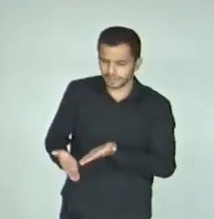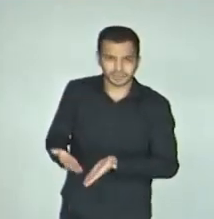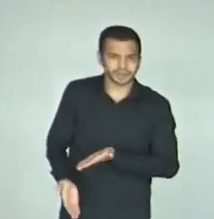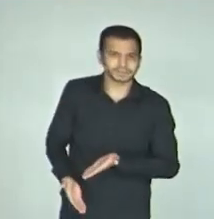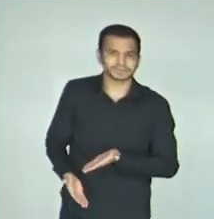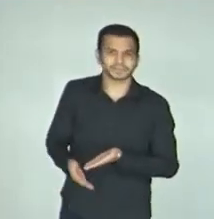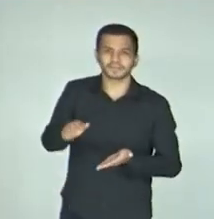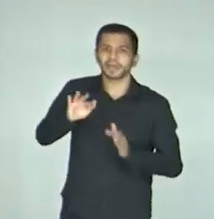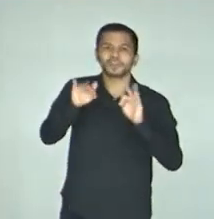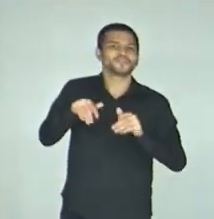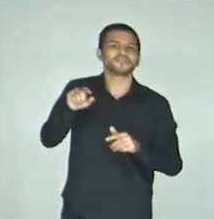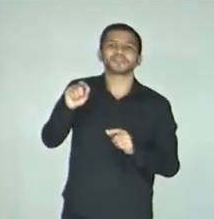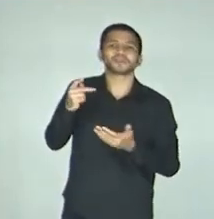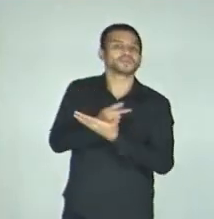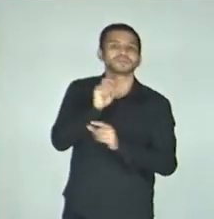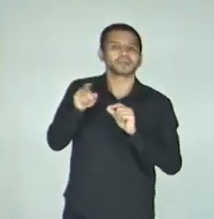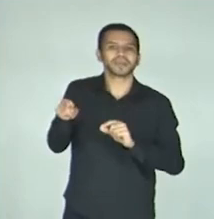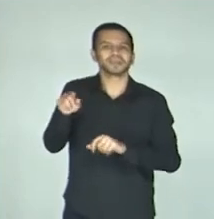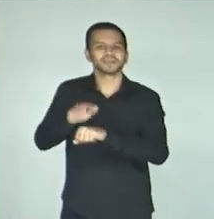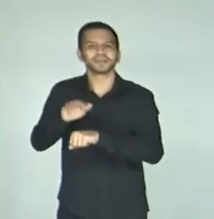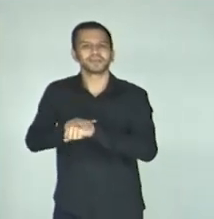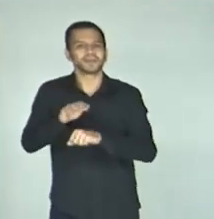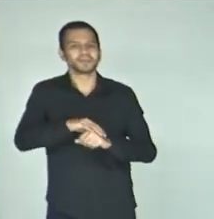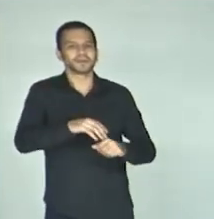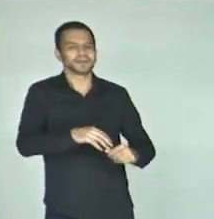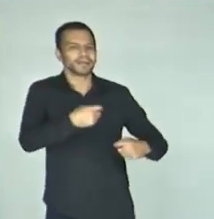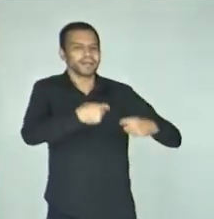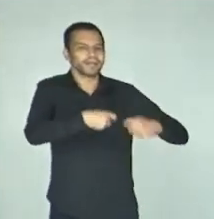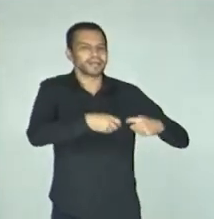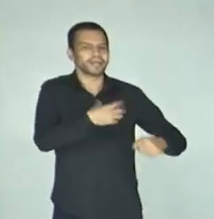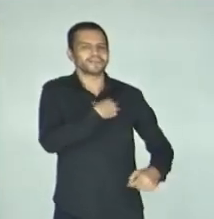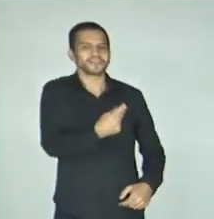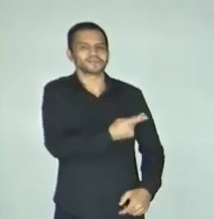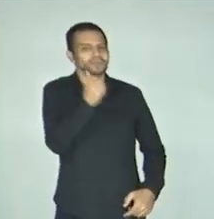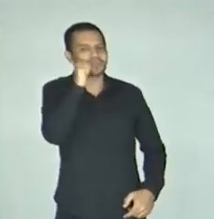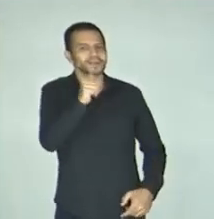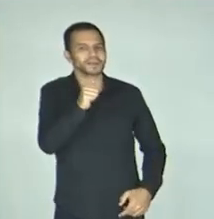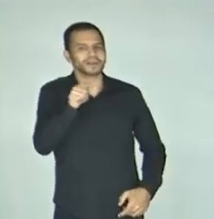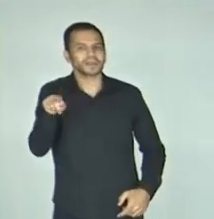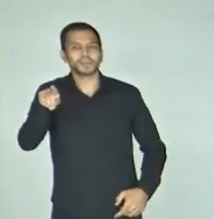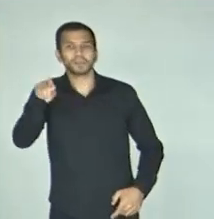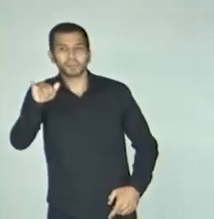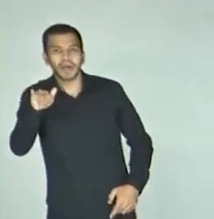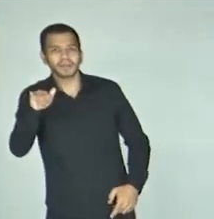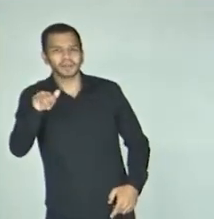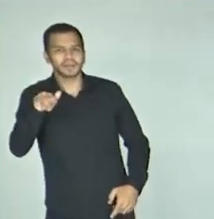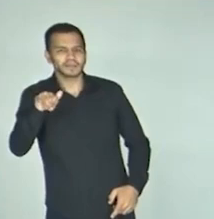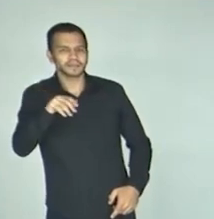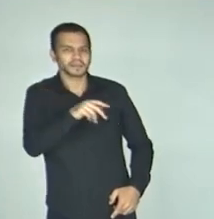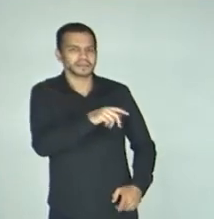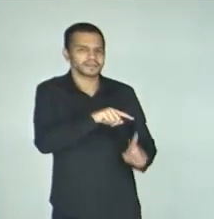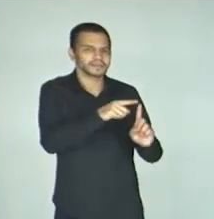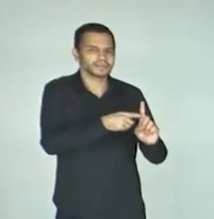ainda vira pai dos seus netos ai que loucura ai que loucura que tomou a